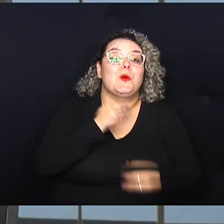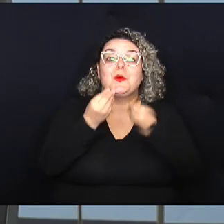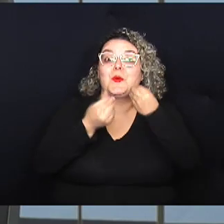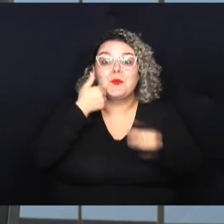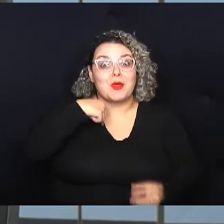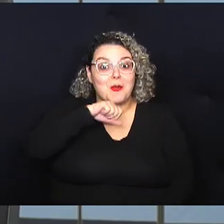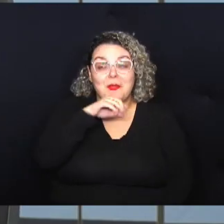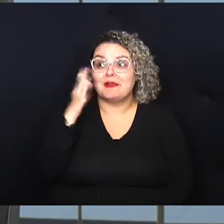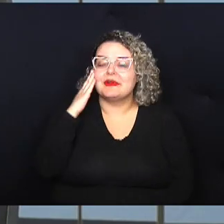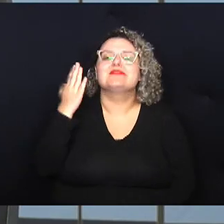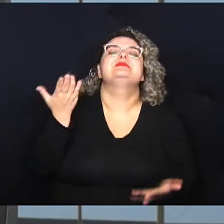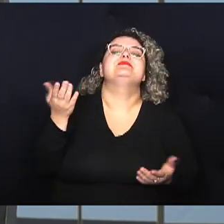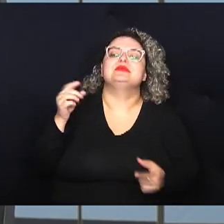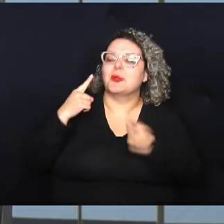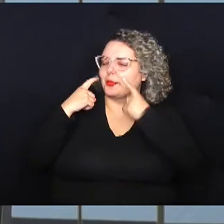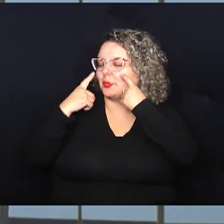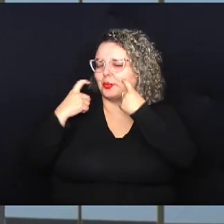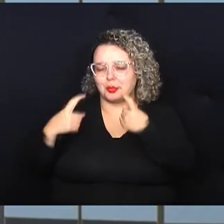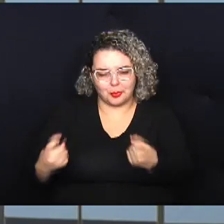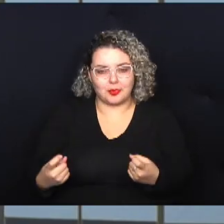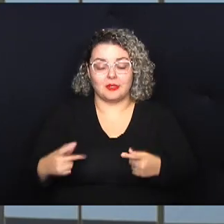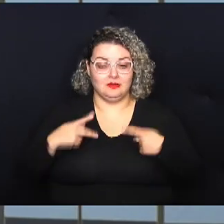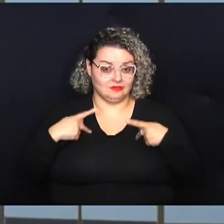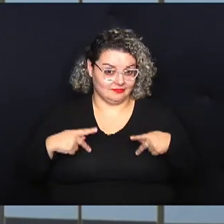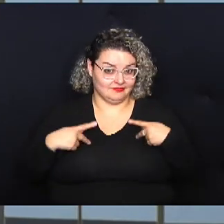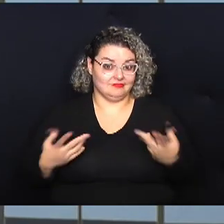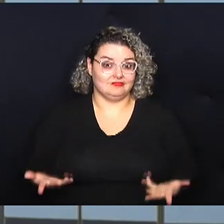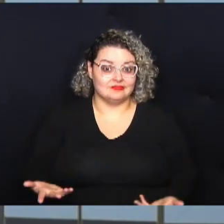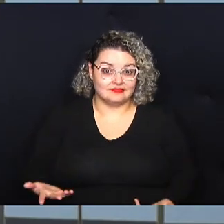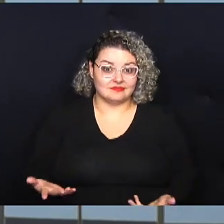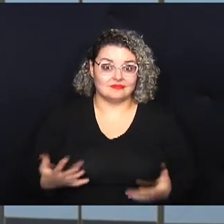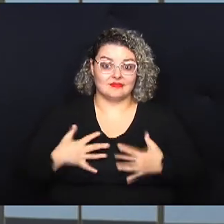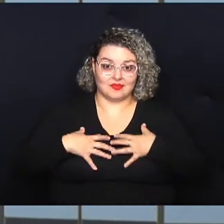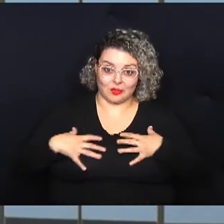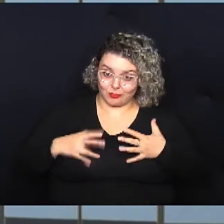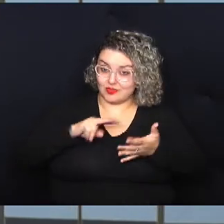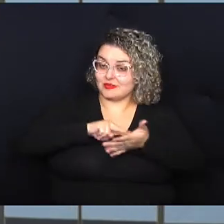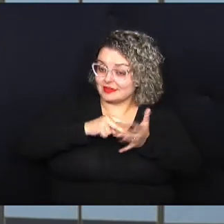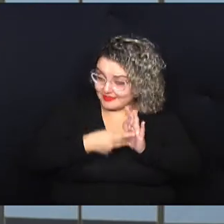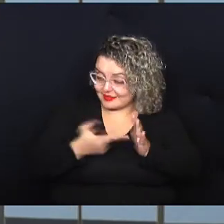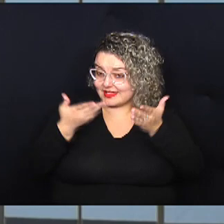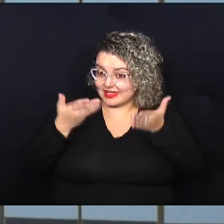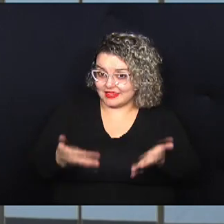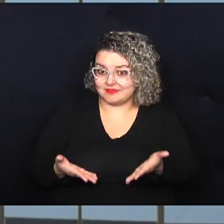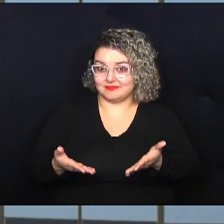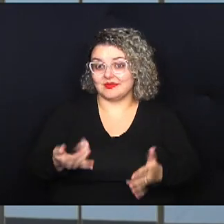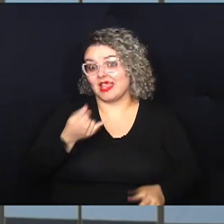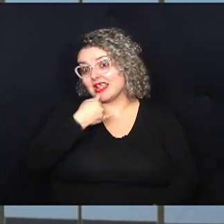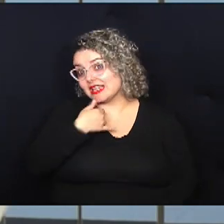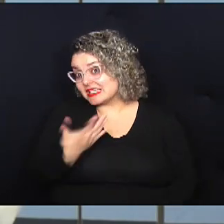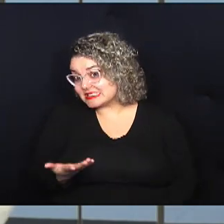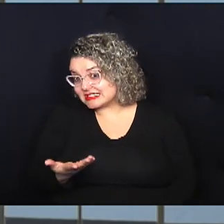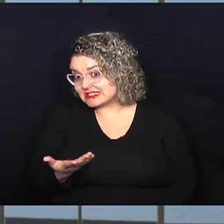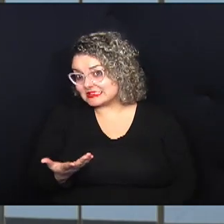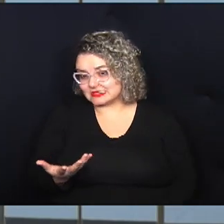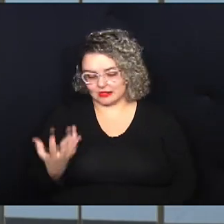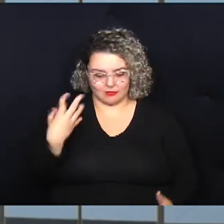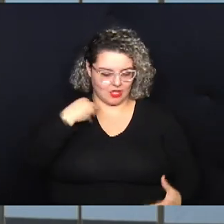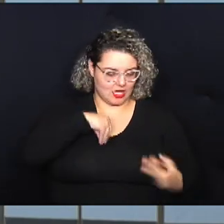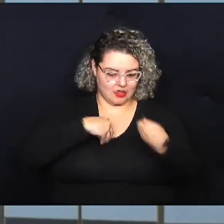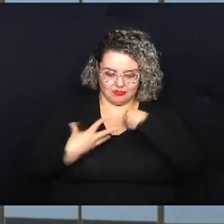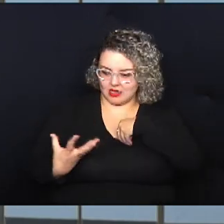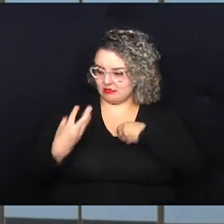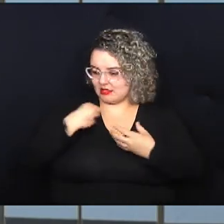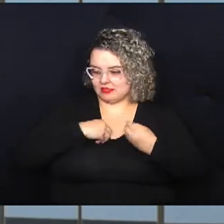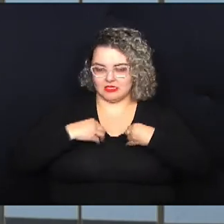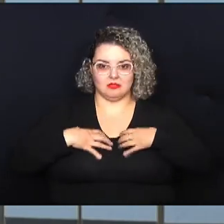Ela chorou muito porque realmente ela estava com pneumonia. Sim. E o pulmão é isso, entendeu? É a tristeza acumulada. É aquela tristeza